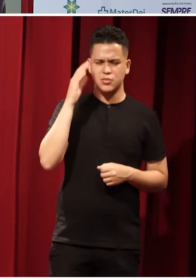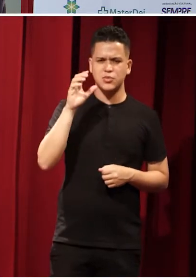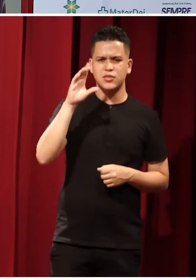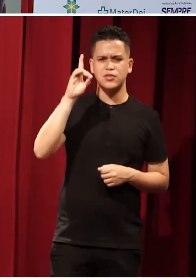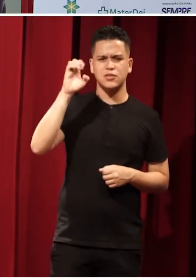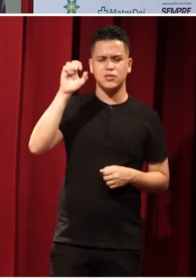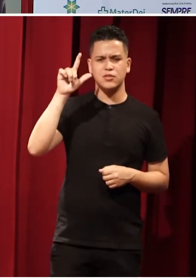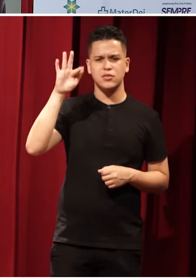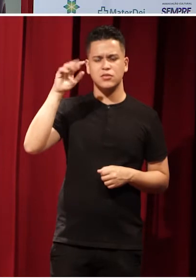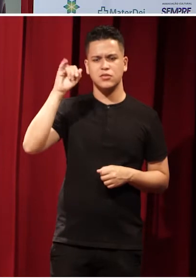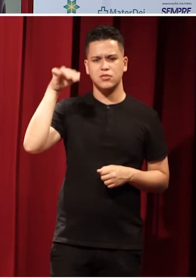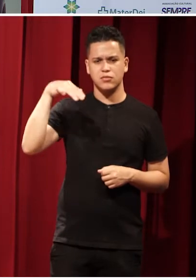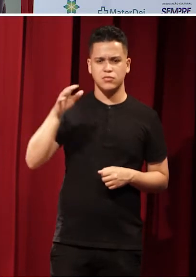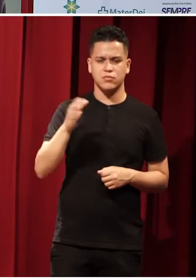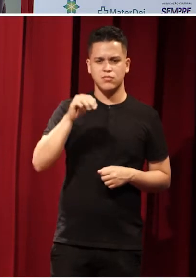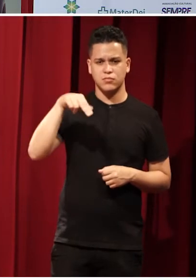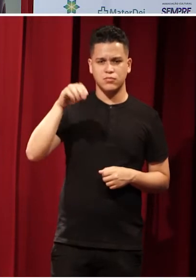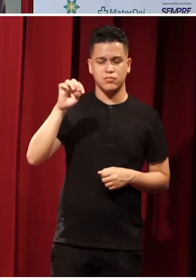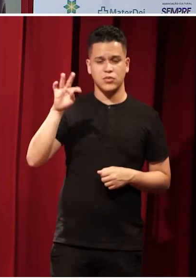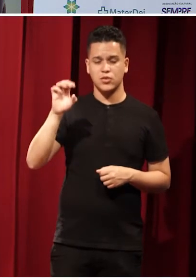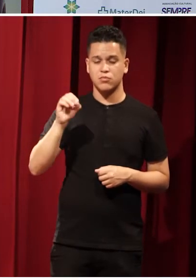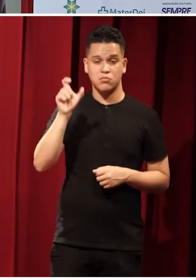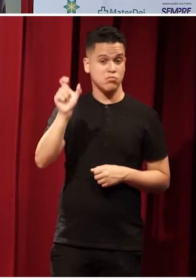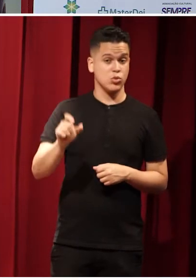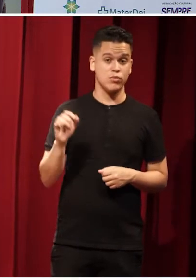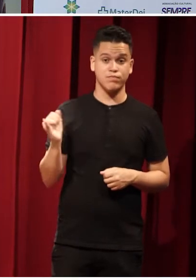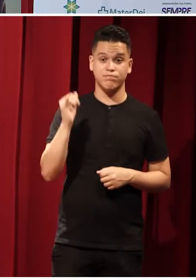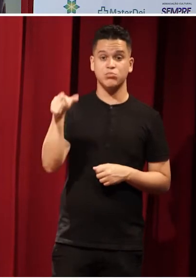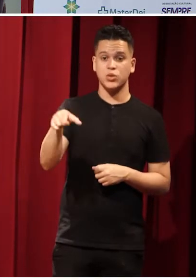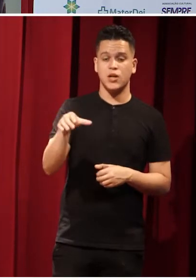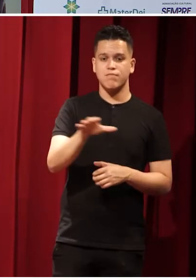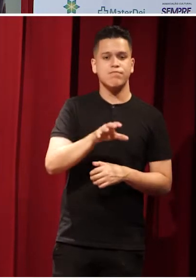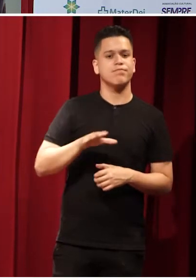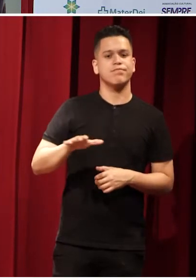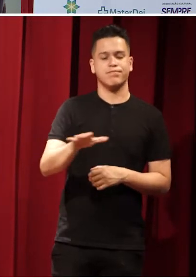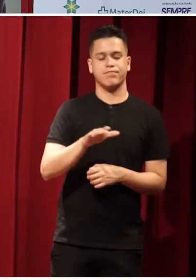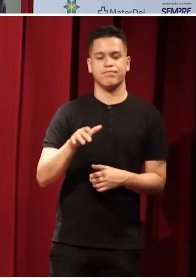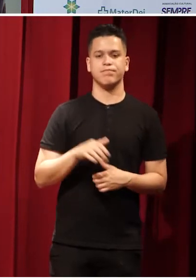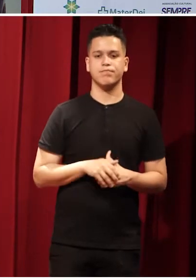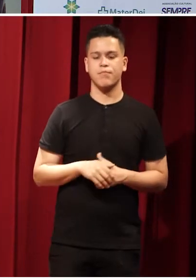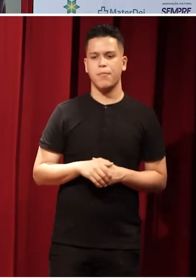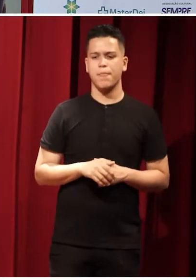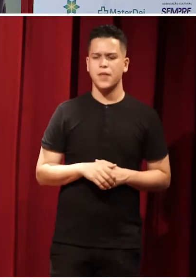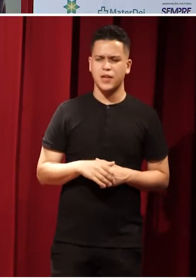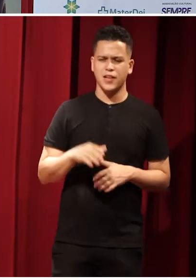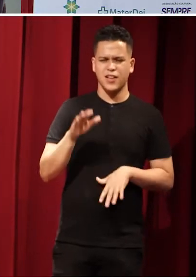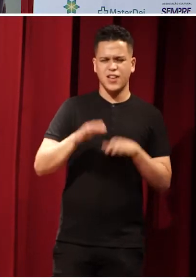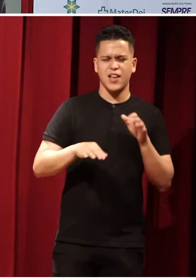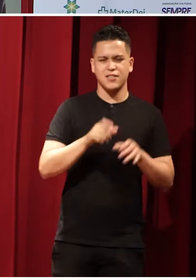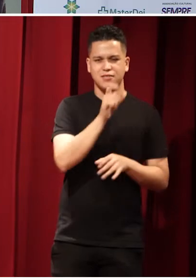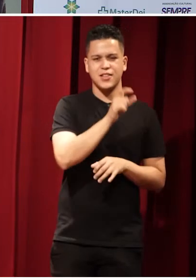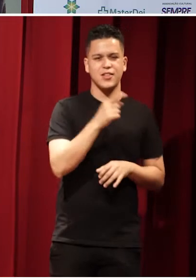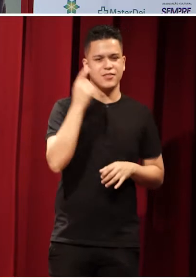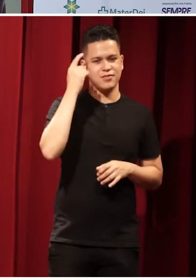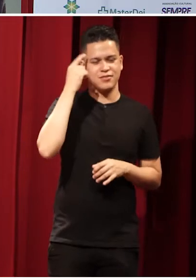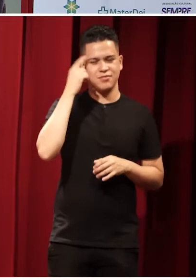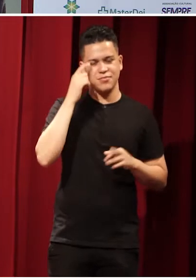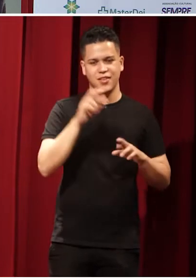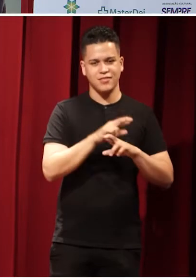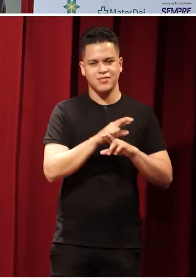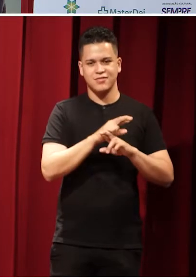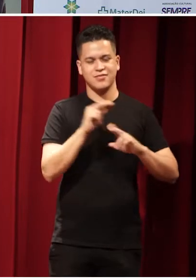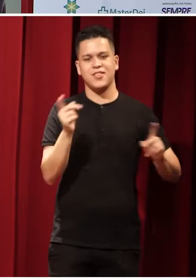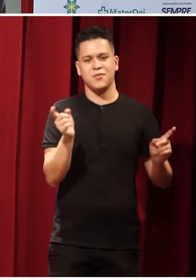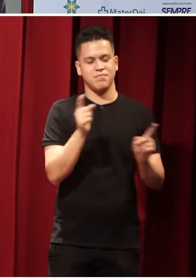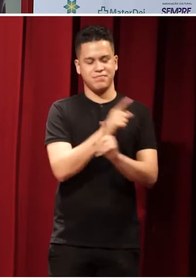é o departamento onde o Delfim Neto foi muito importante. Nós temos... e curiosamente, ao contrário do que muita